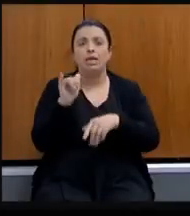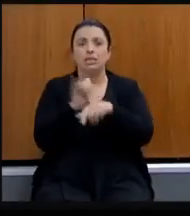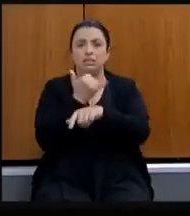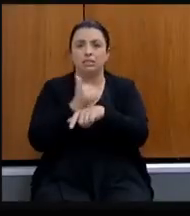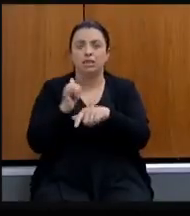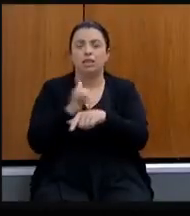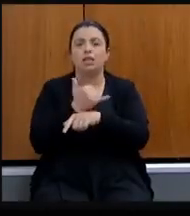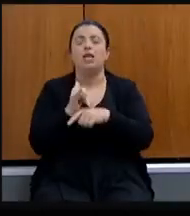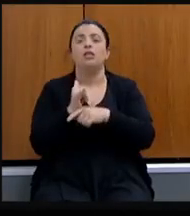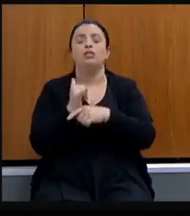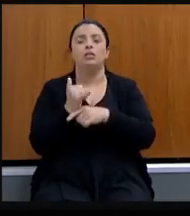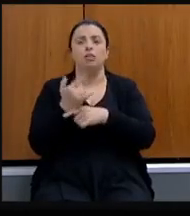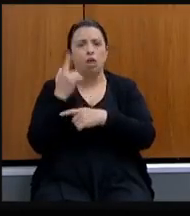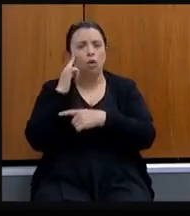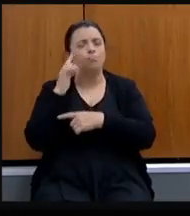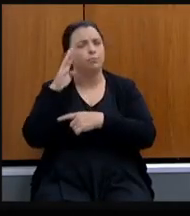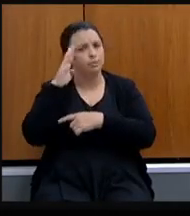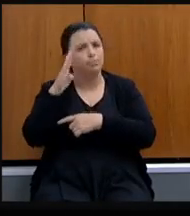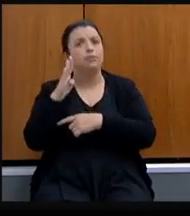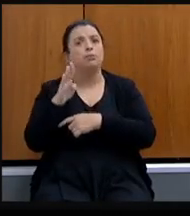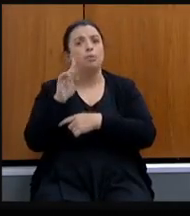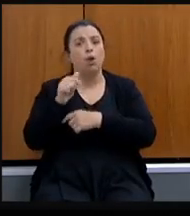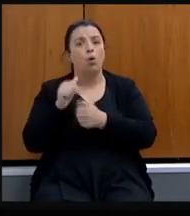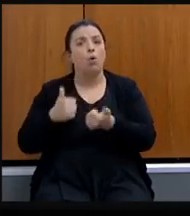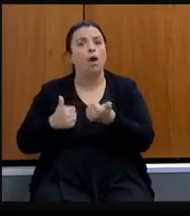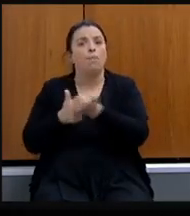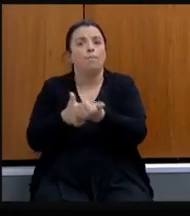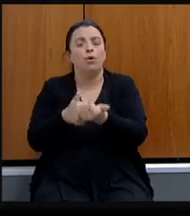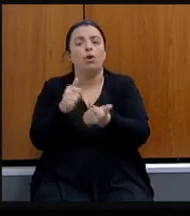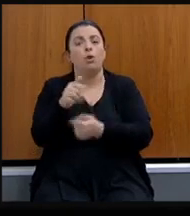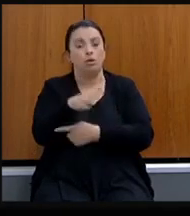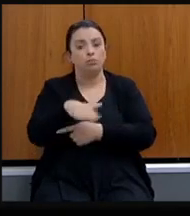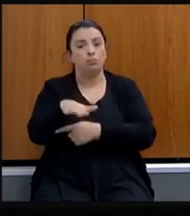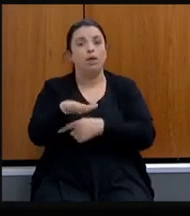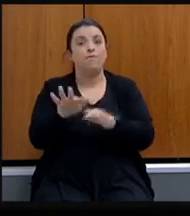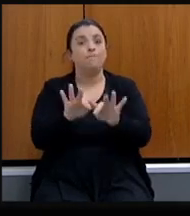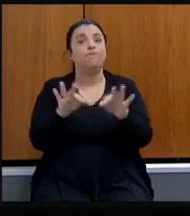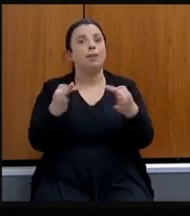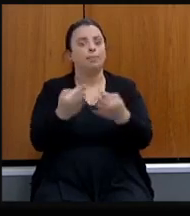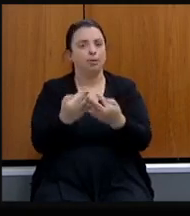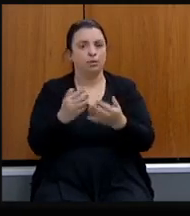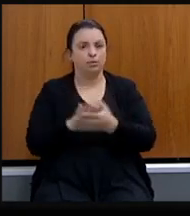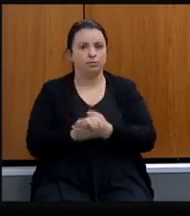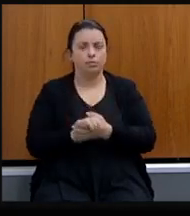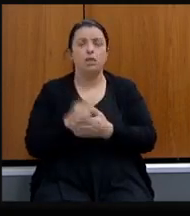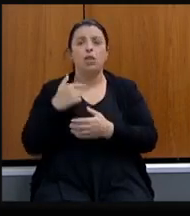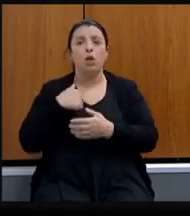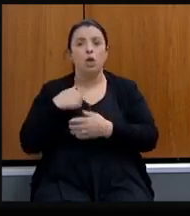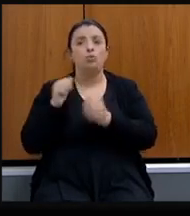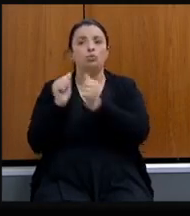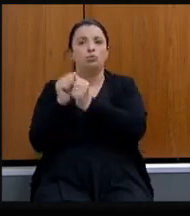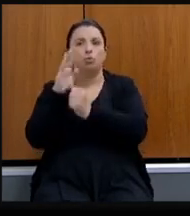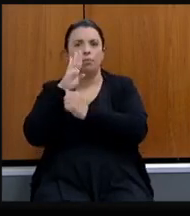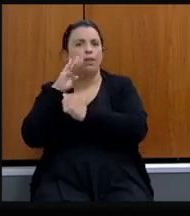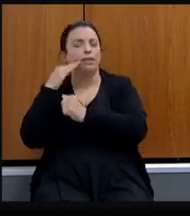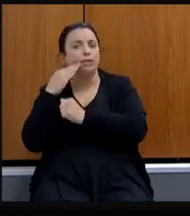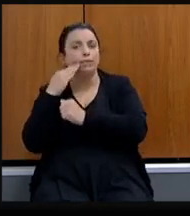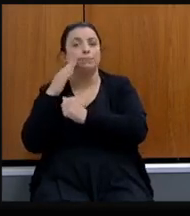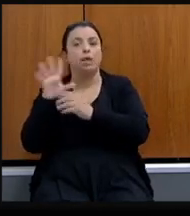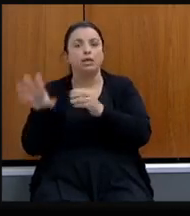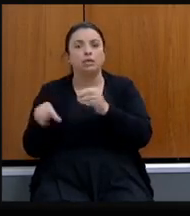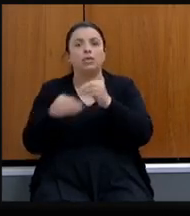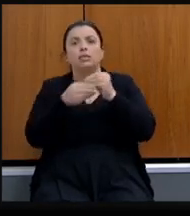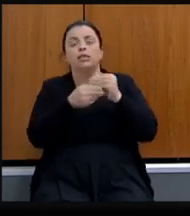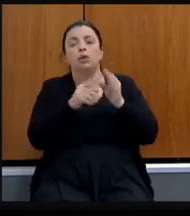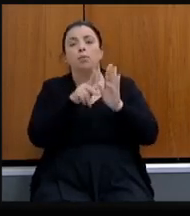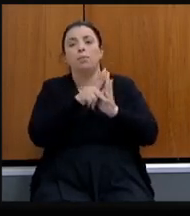família da Então nesse sentido eu e a deputada Beatriz Cerqueira apresentamos um projeto de leite e transferência de